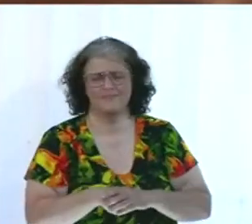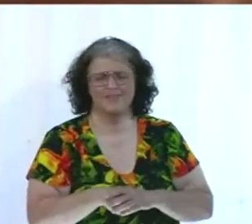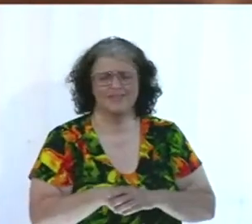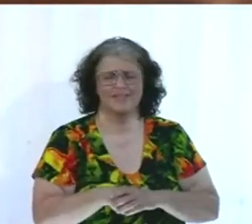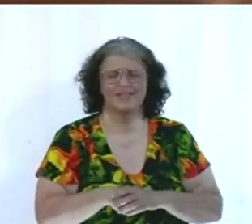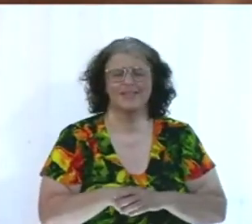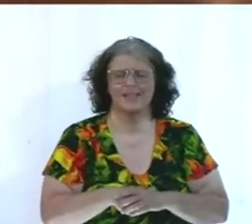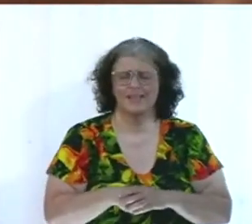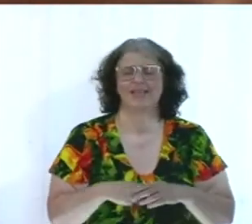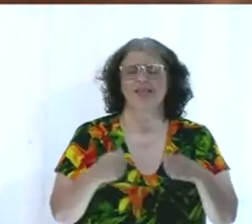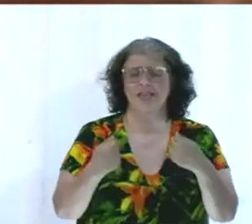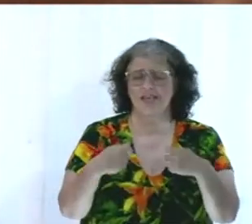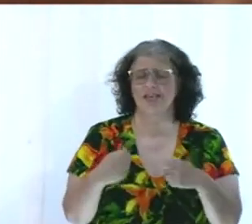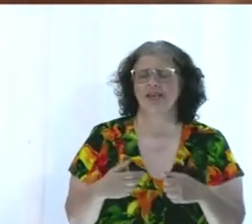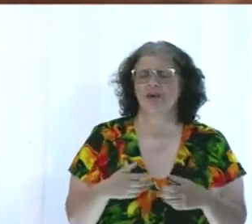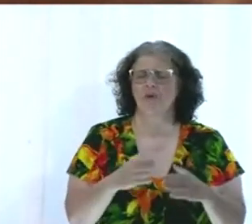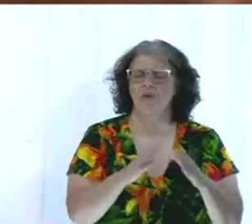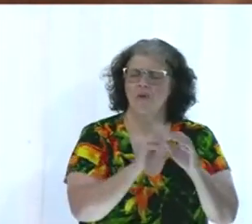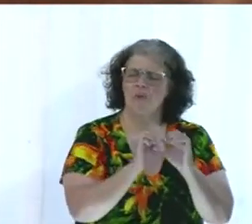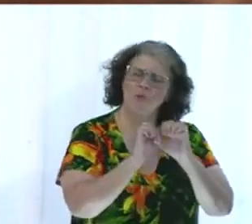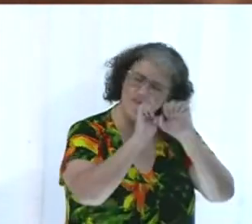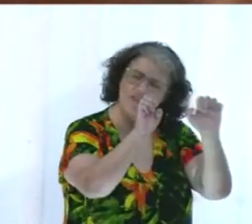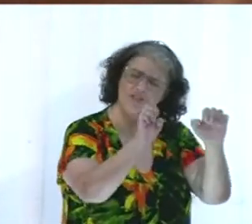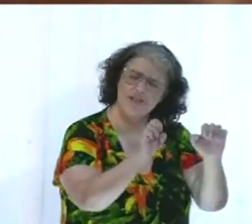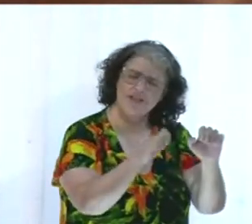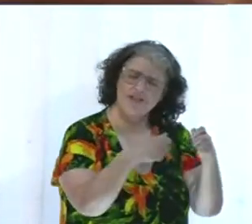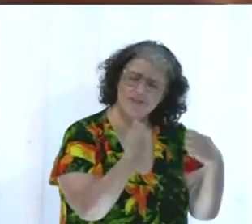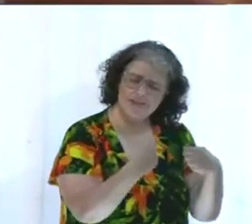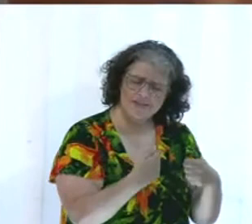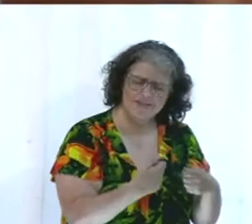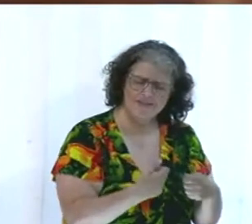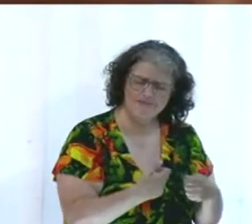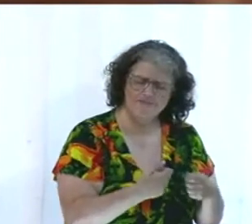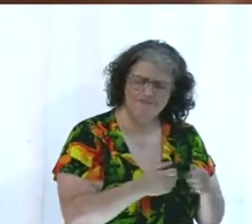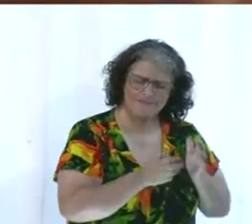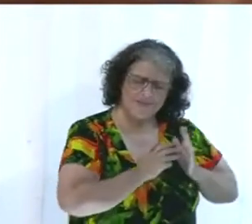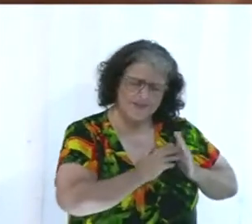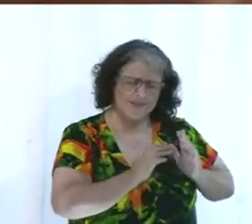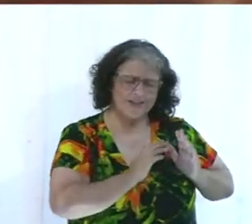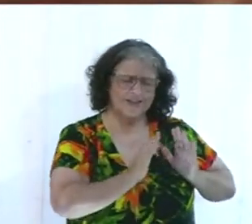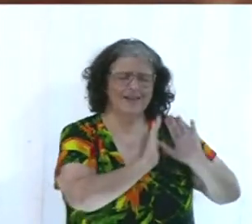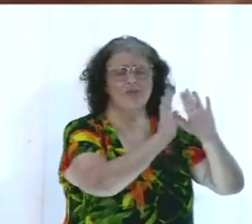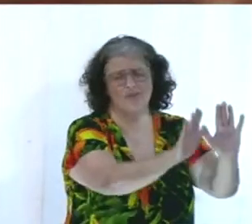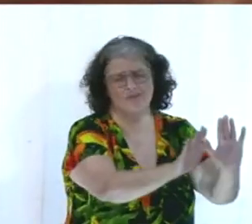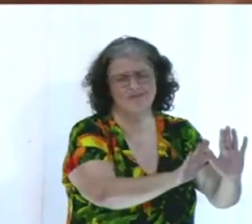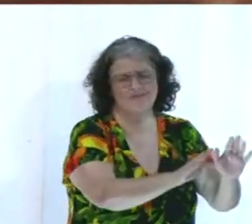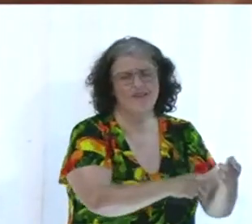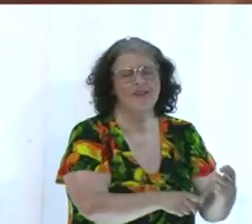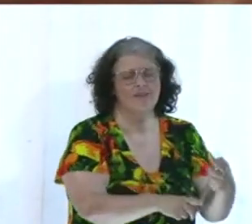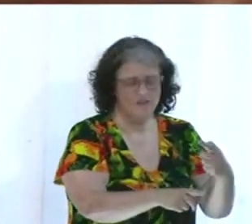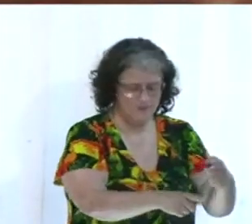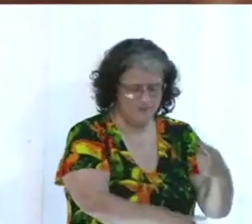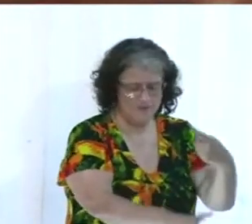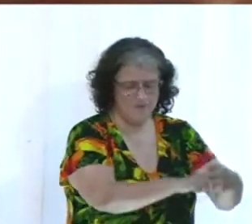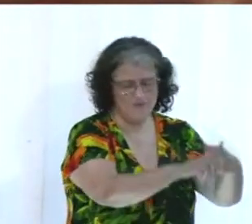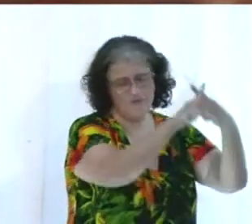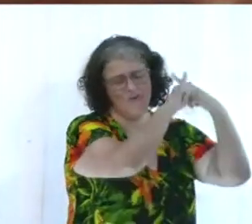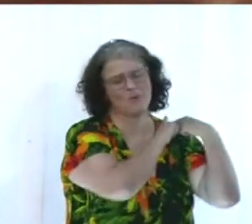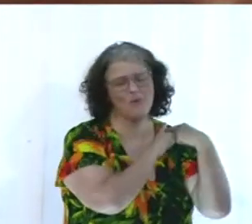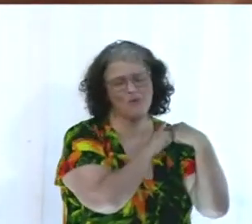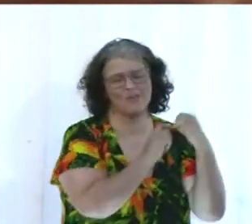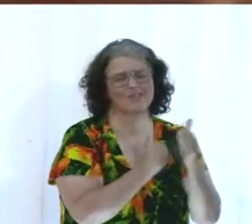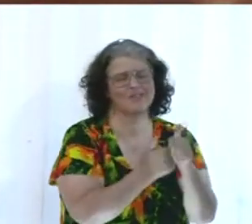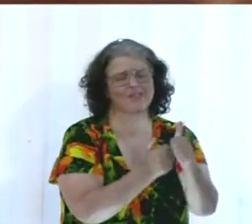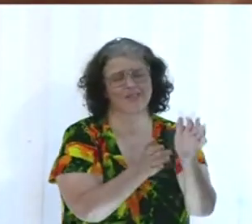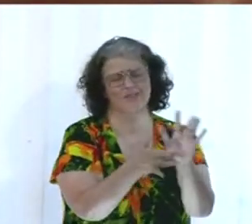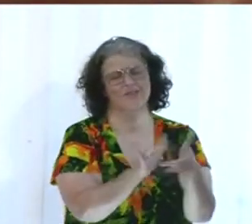e te sigamos. E o outro evangelho às vezes prega prosperidade, prega somente bênçãos nesta terra. Mas o evangelho